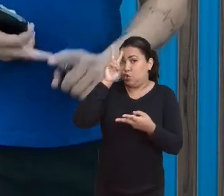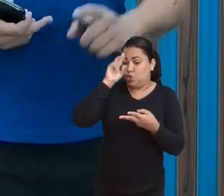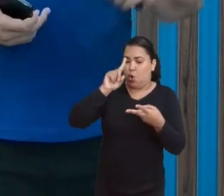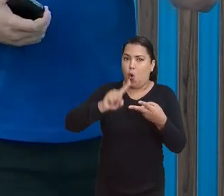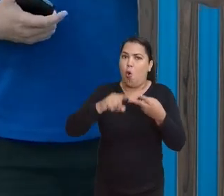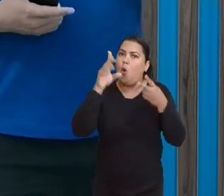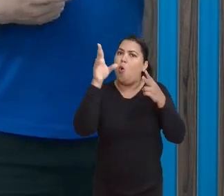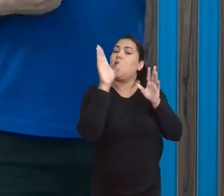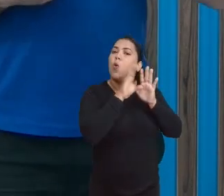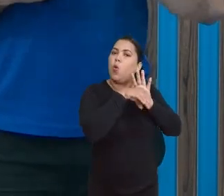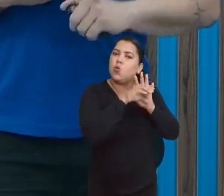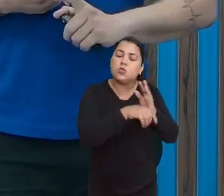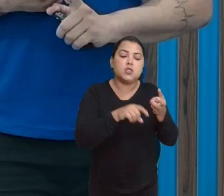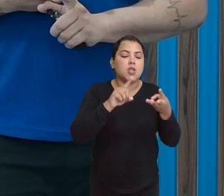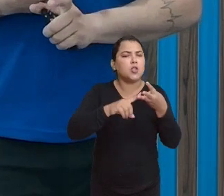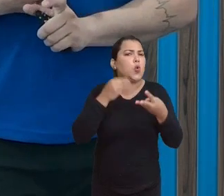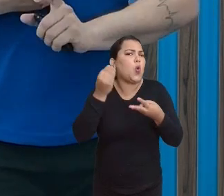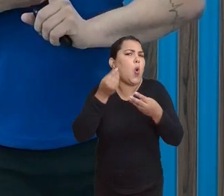da palavra,